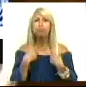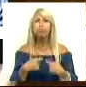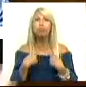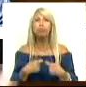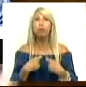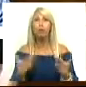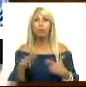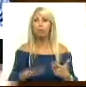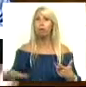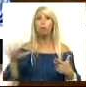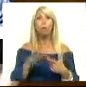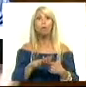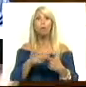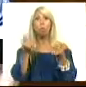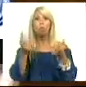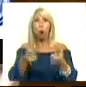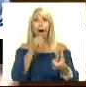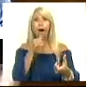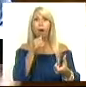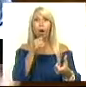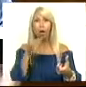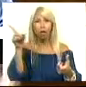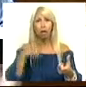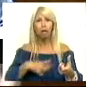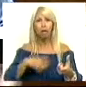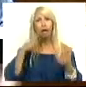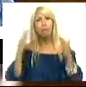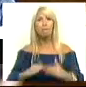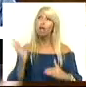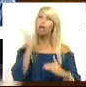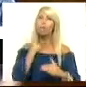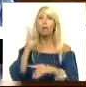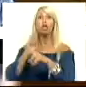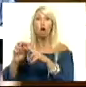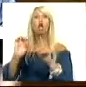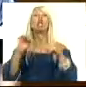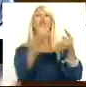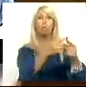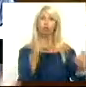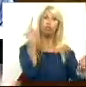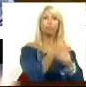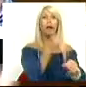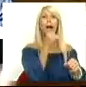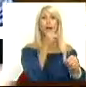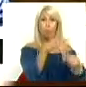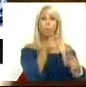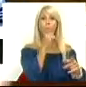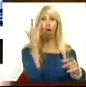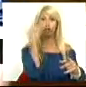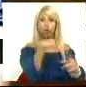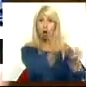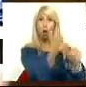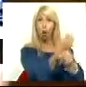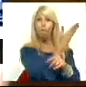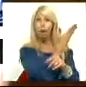de escassez de água, o Sr. Deputado quer depender menos ao nível energético do exterior, mas depois vai comprar água potável ao estrangeiro. Não, Sr. Deputado,